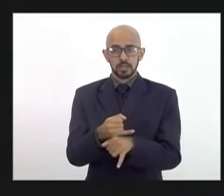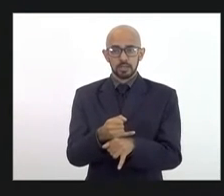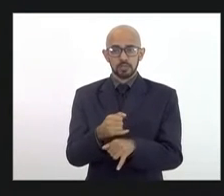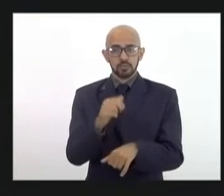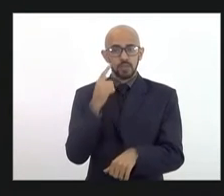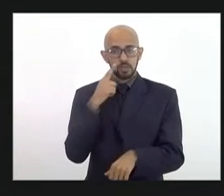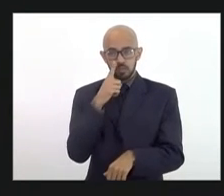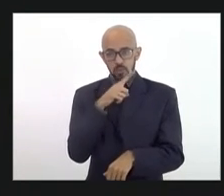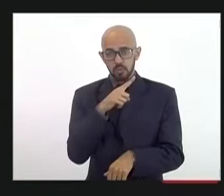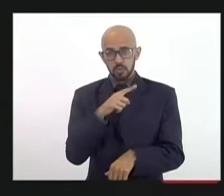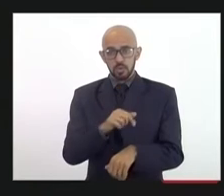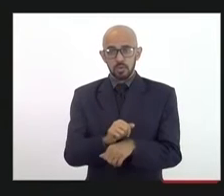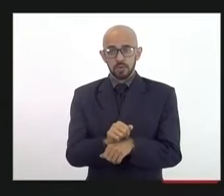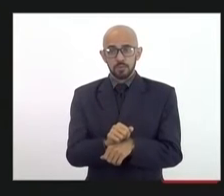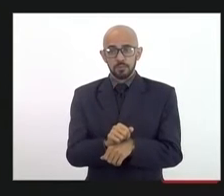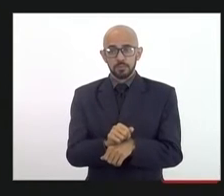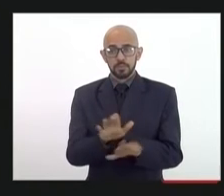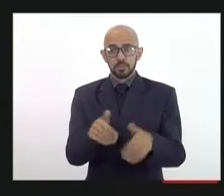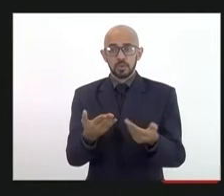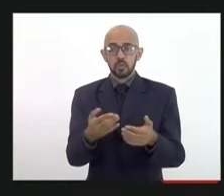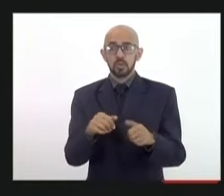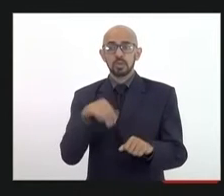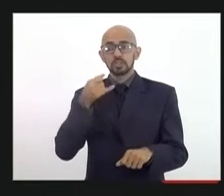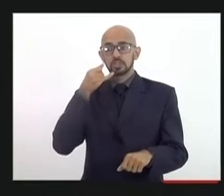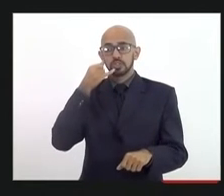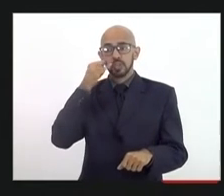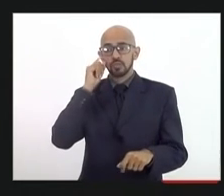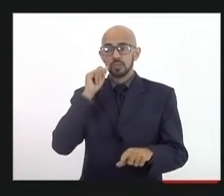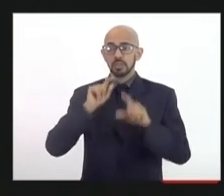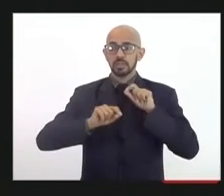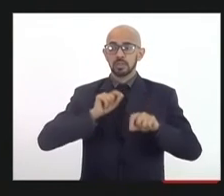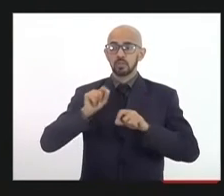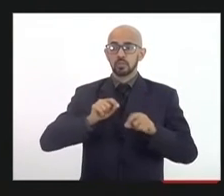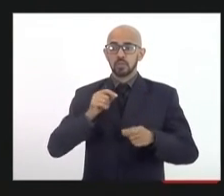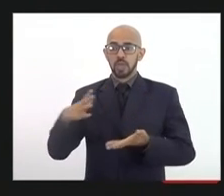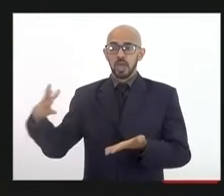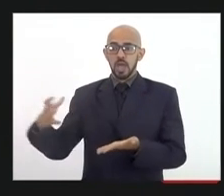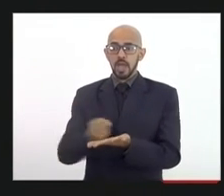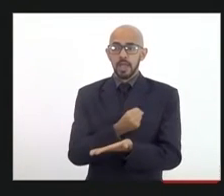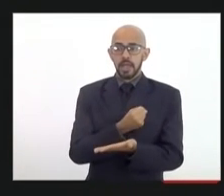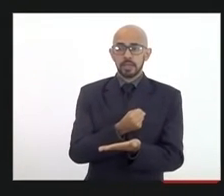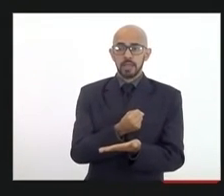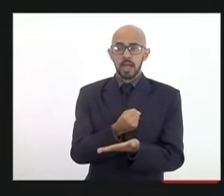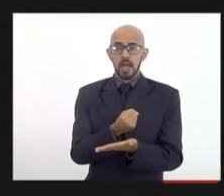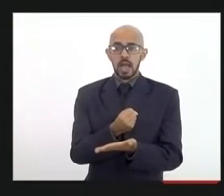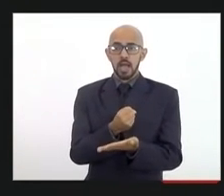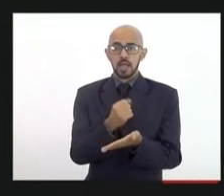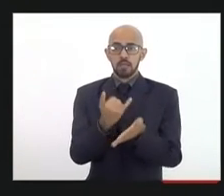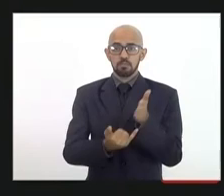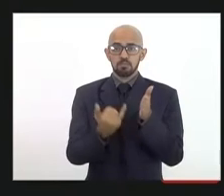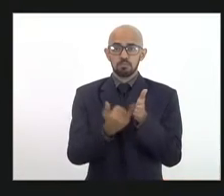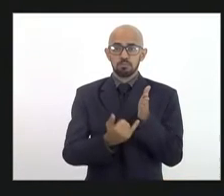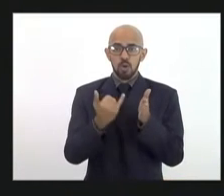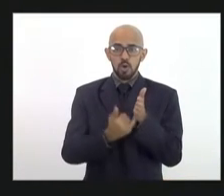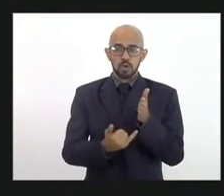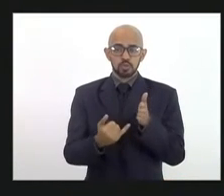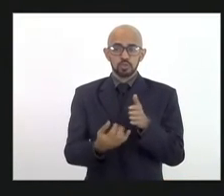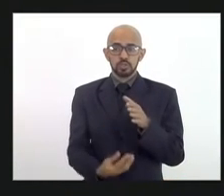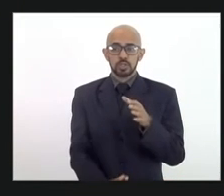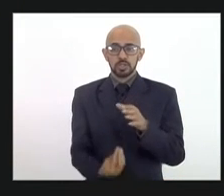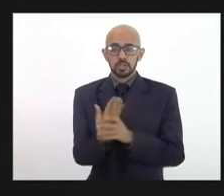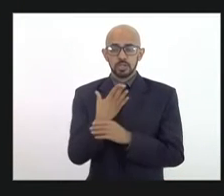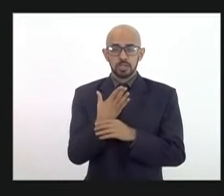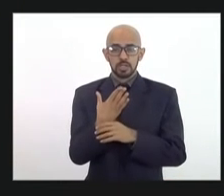e vá para a rede, e a gente evite aqui de arrecadar impostos e gerar emprego e renda por conta desses